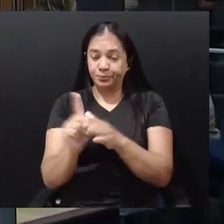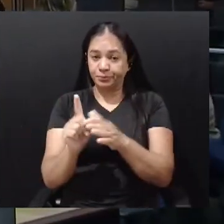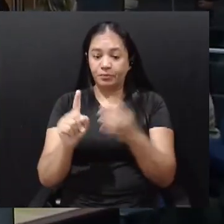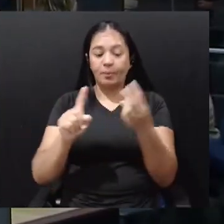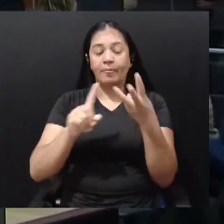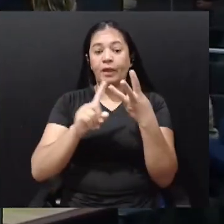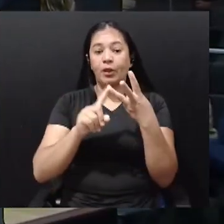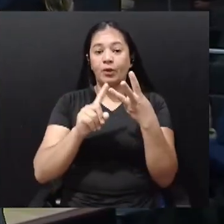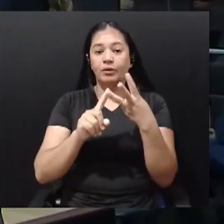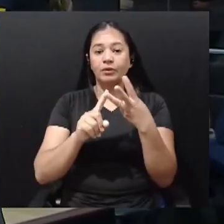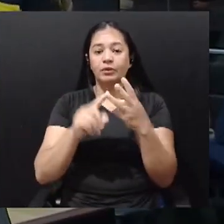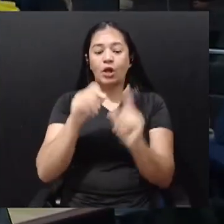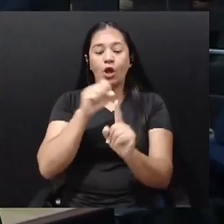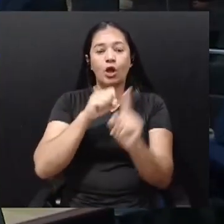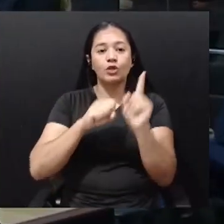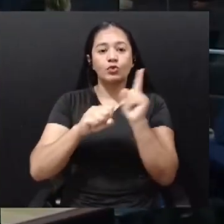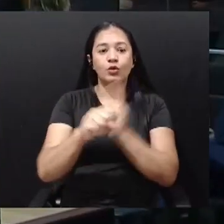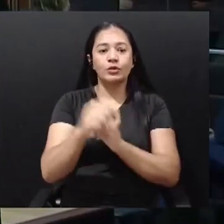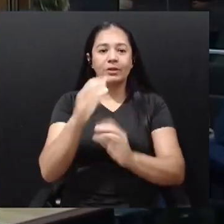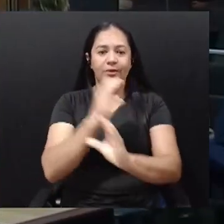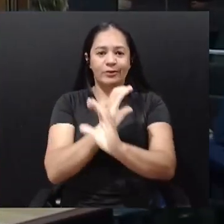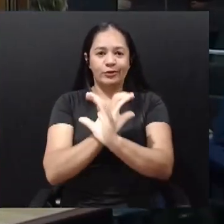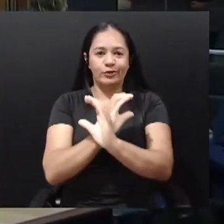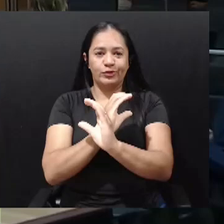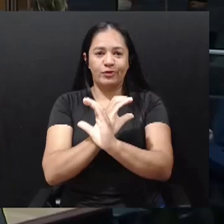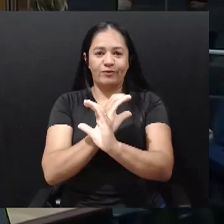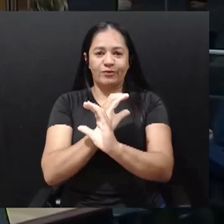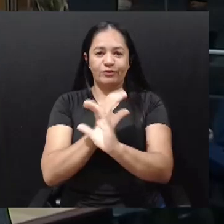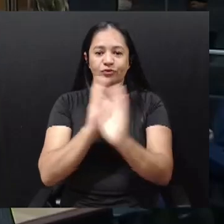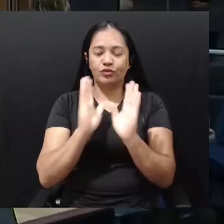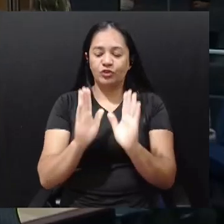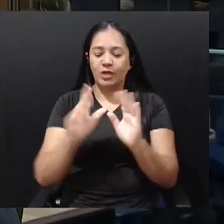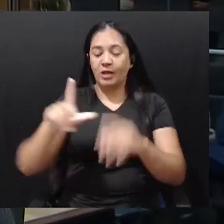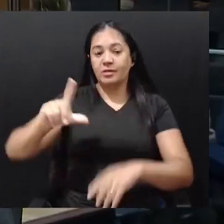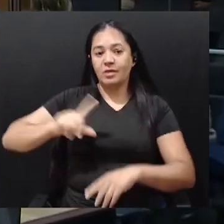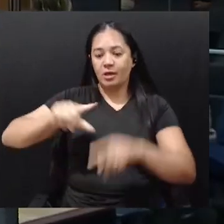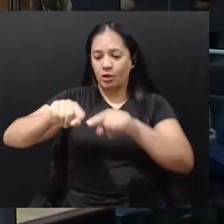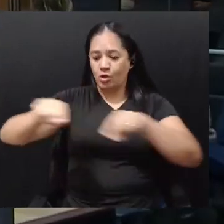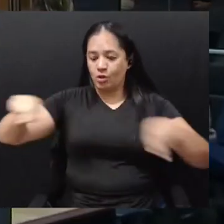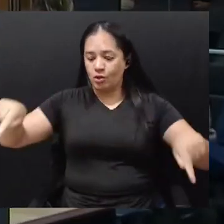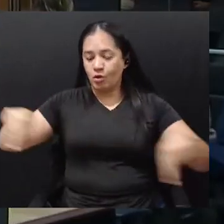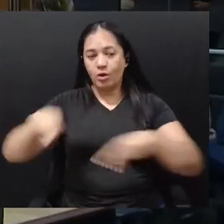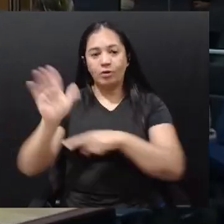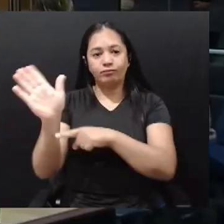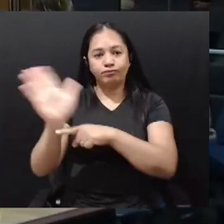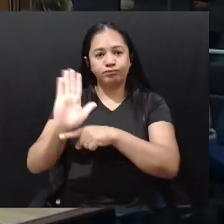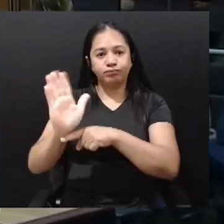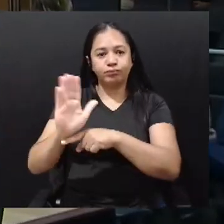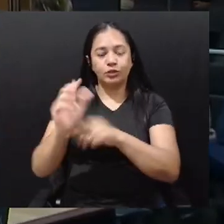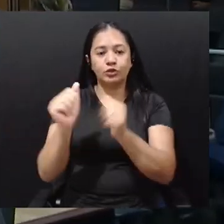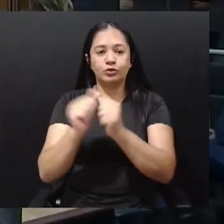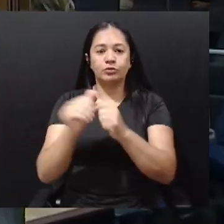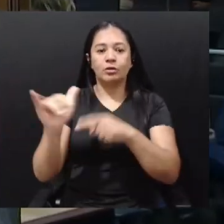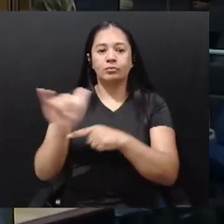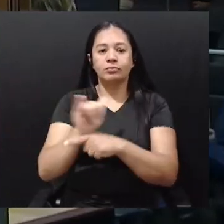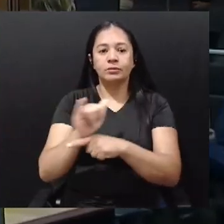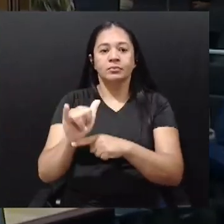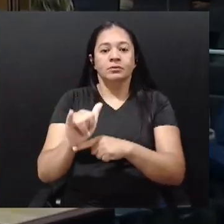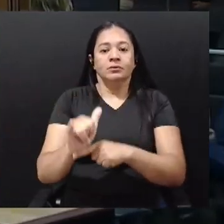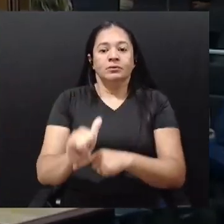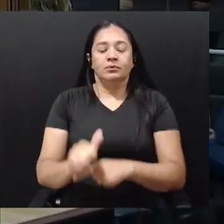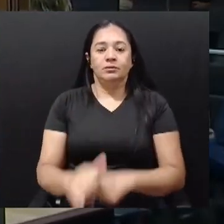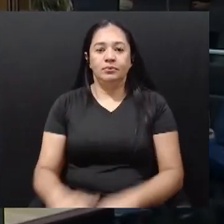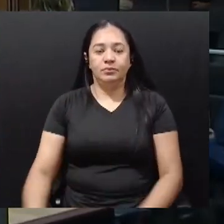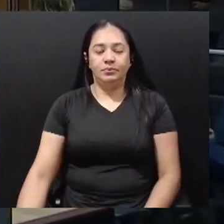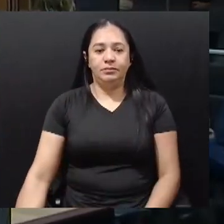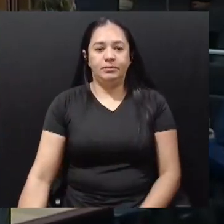sociedade civil, né, que tem salas de exibição, algumas delas articuladas aos cineclubes, mas não todas, né? Então,